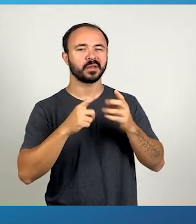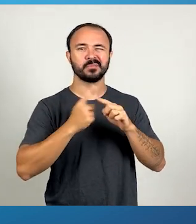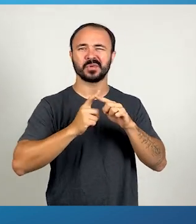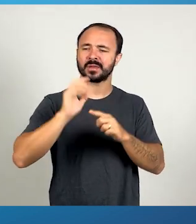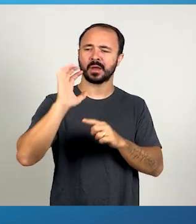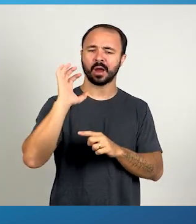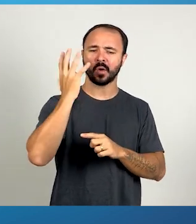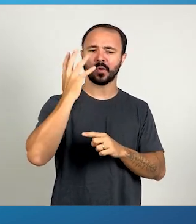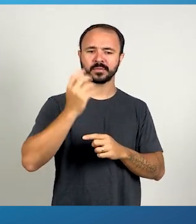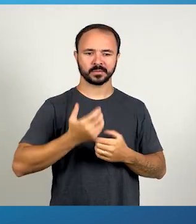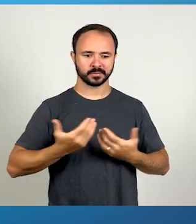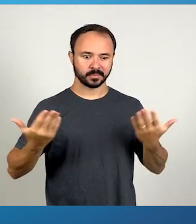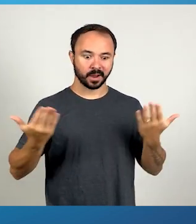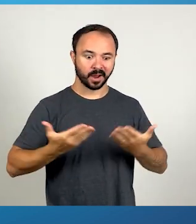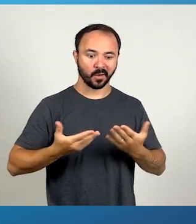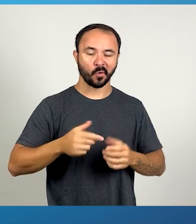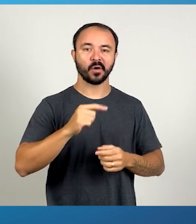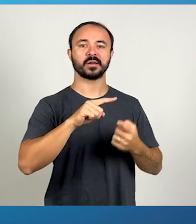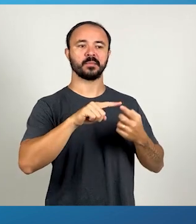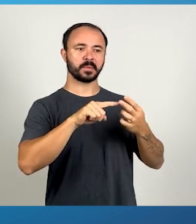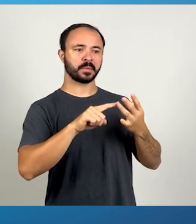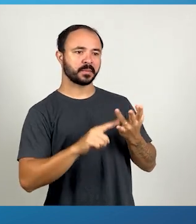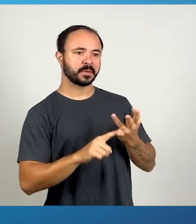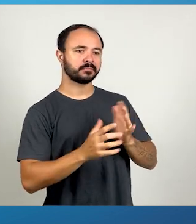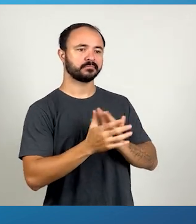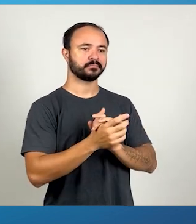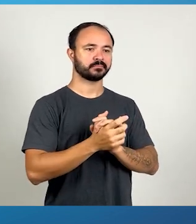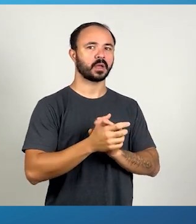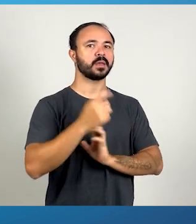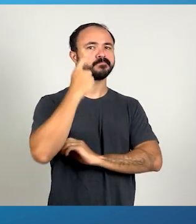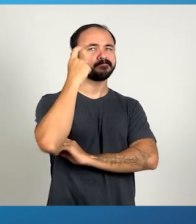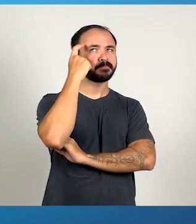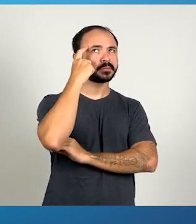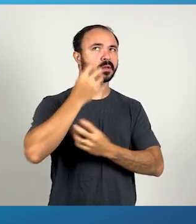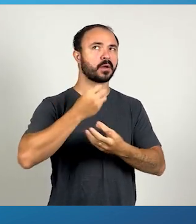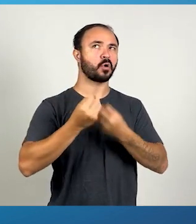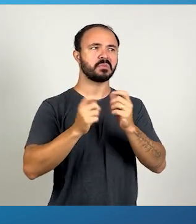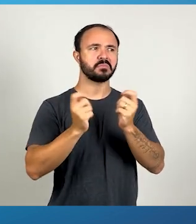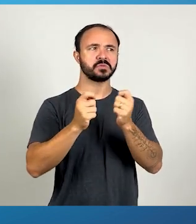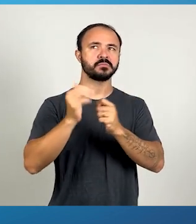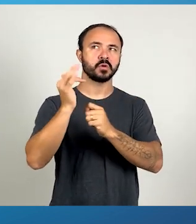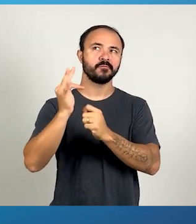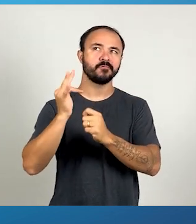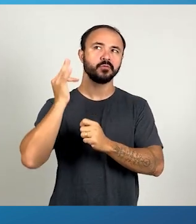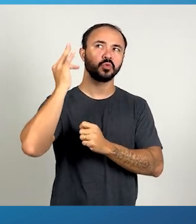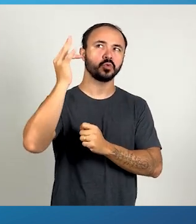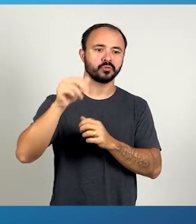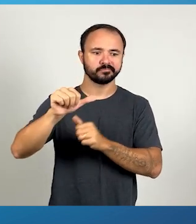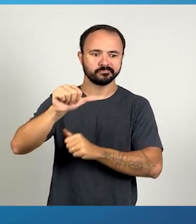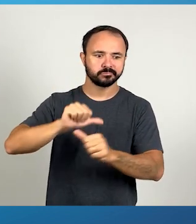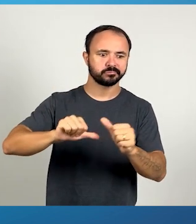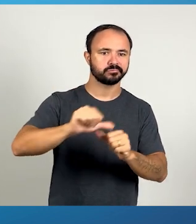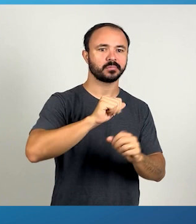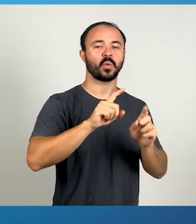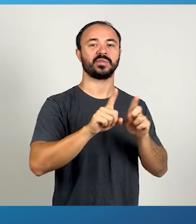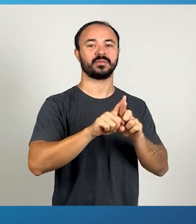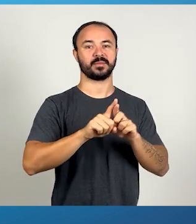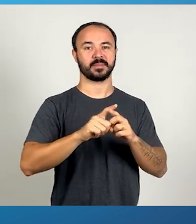acontecendo isso aqui no presente e ter uma noção do futuro. Então é muito importante a gente